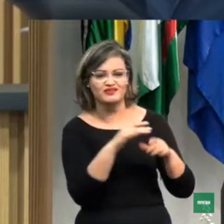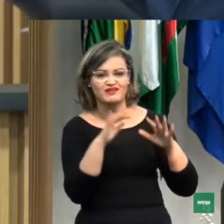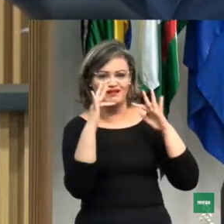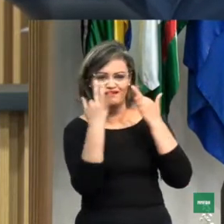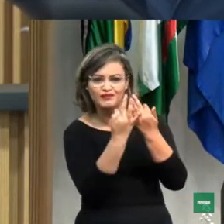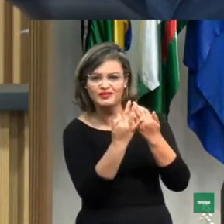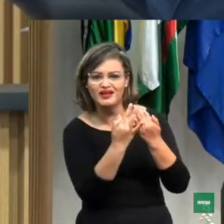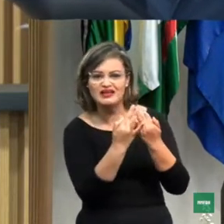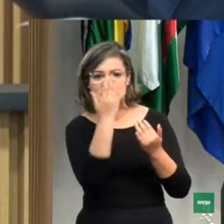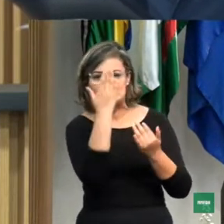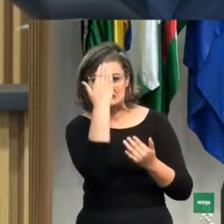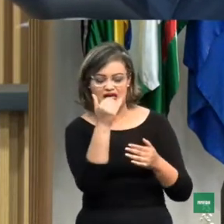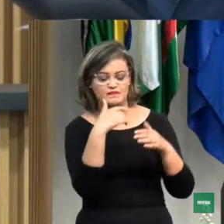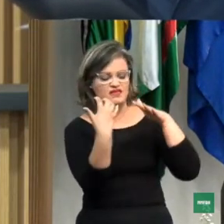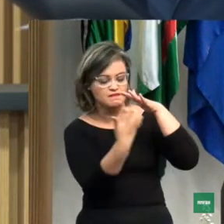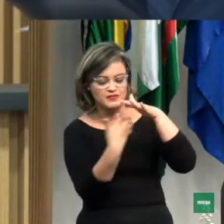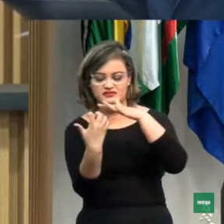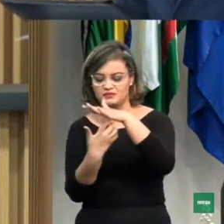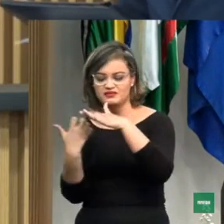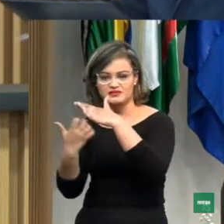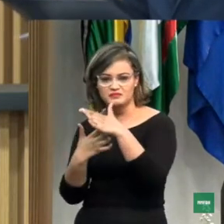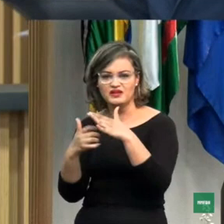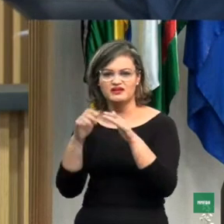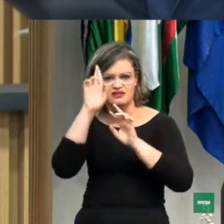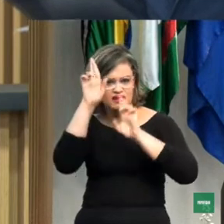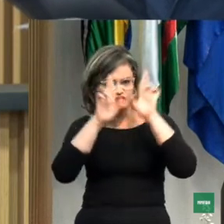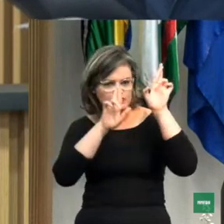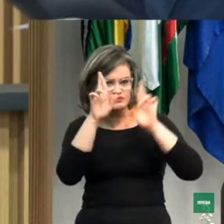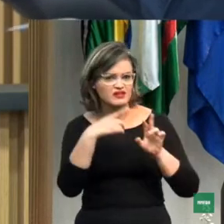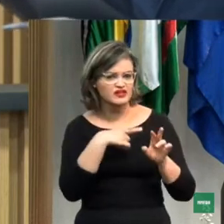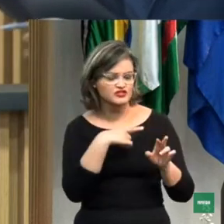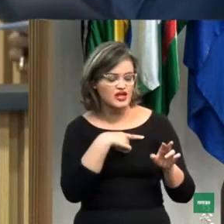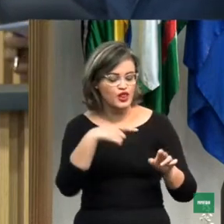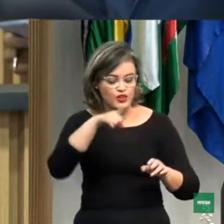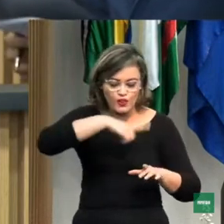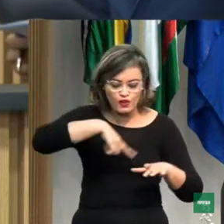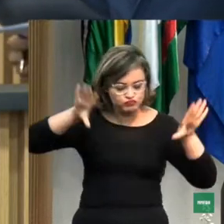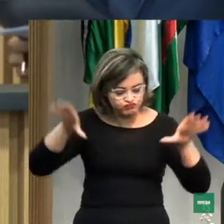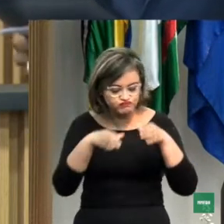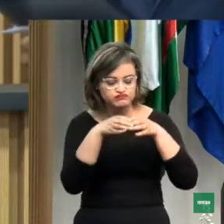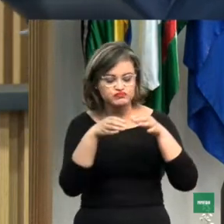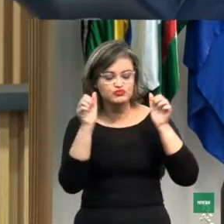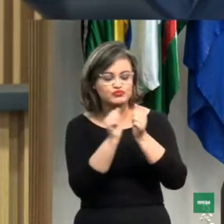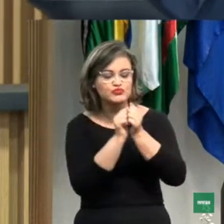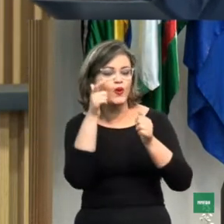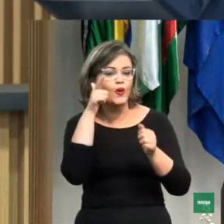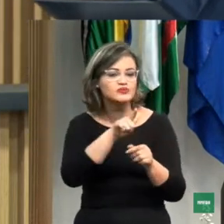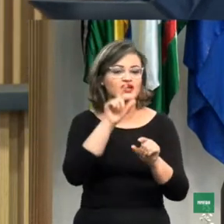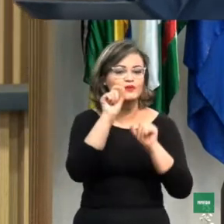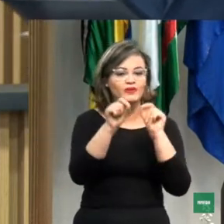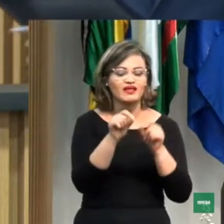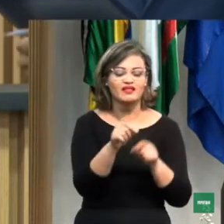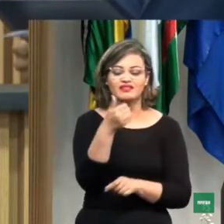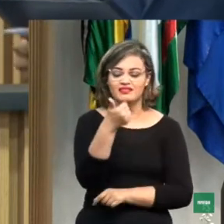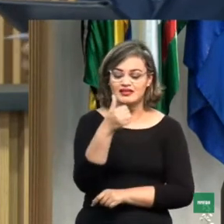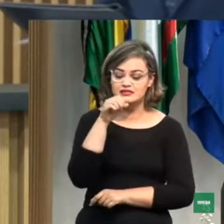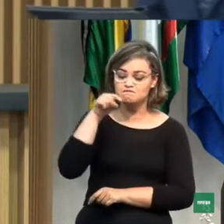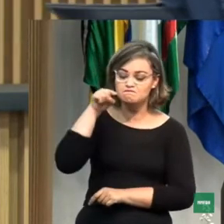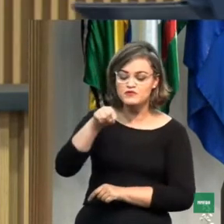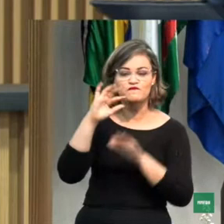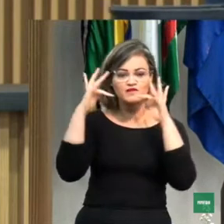empresas familiarmente responsáveis, nós conseguimos alcançar em torno de 10 mil famílias a partir